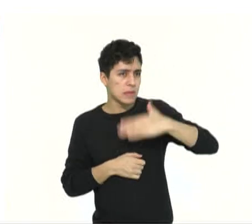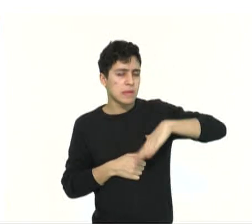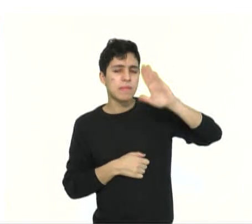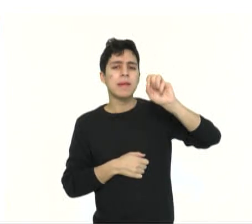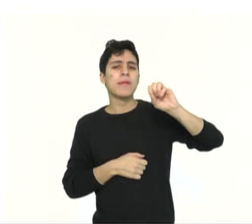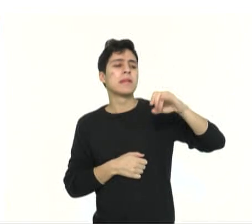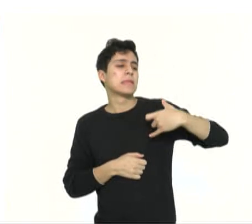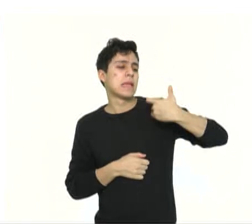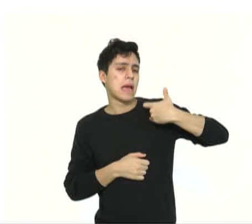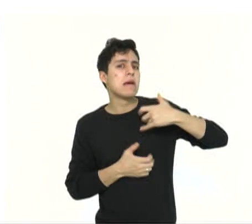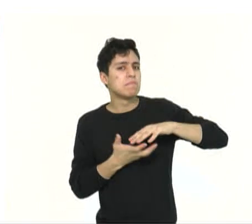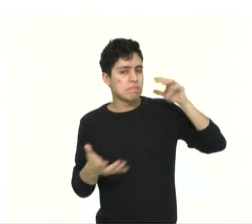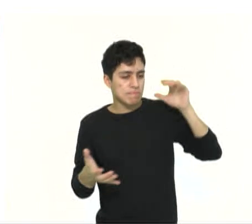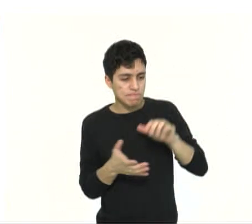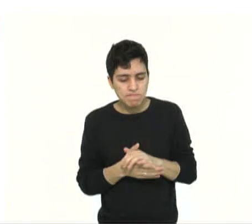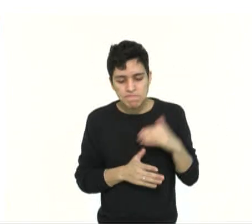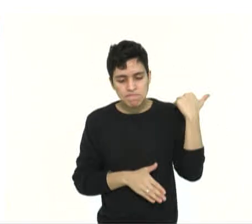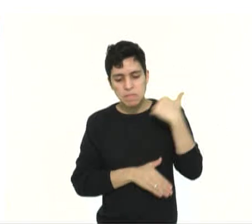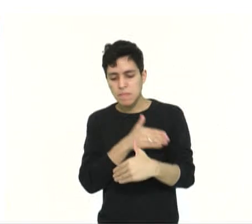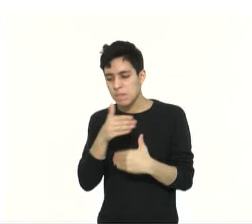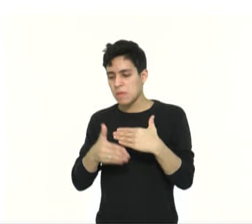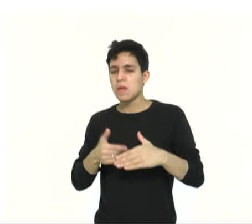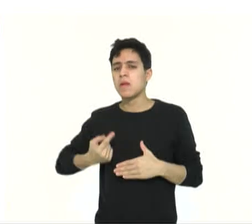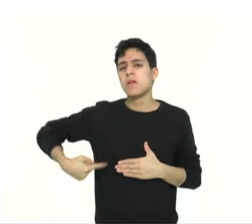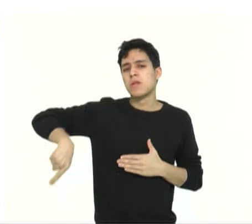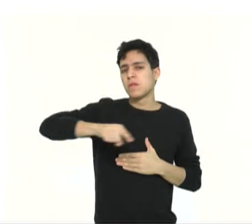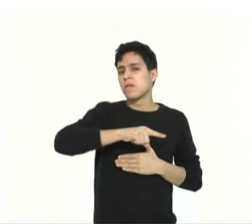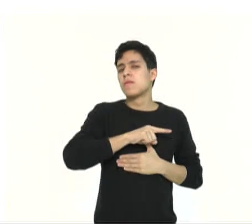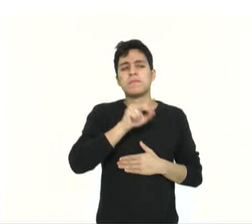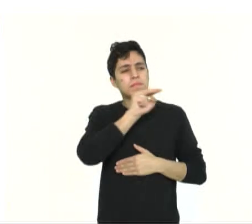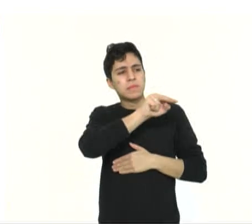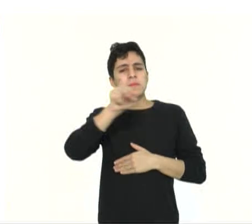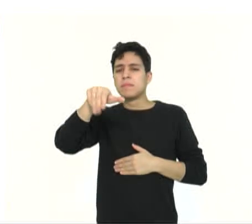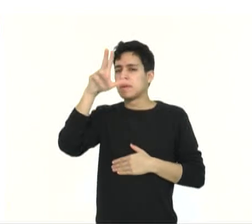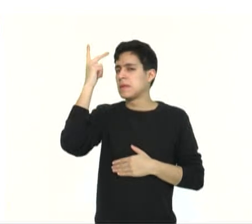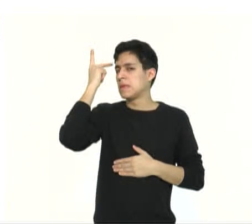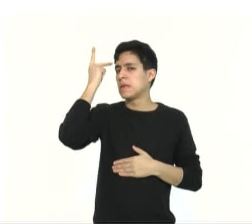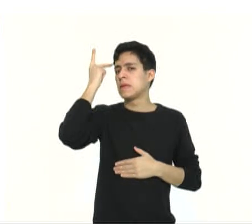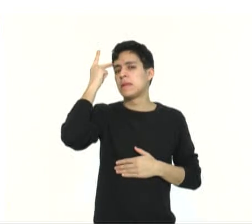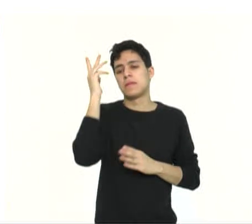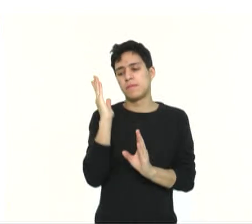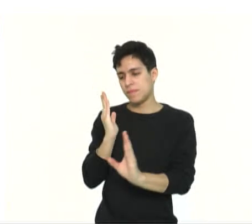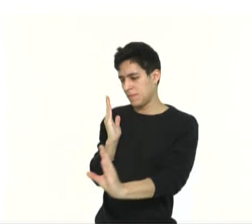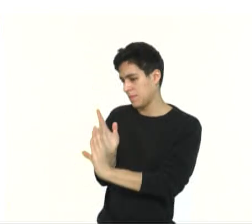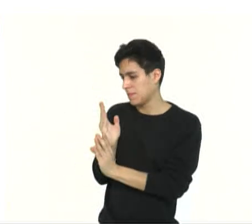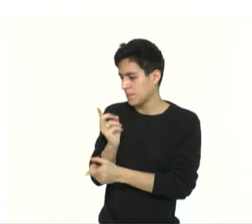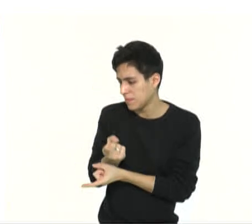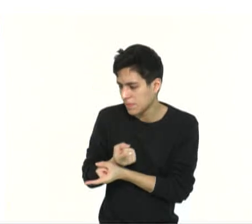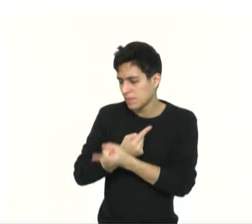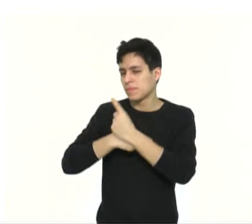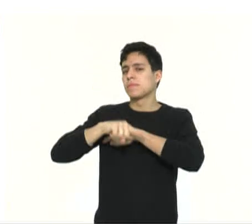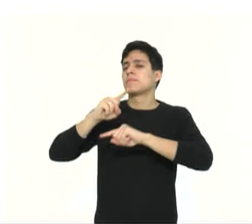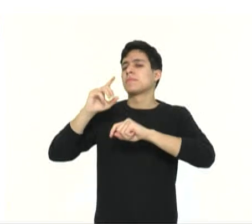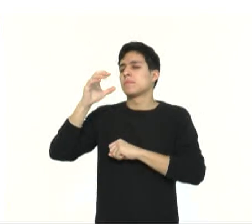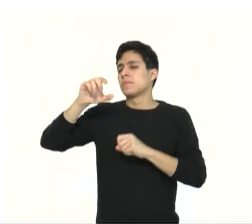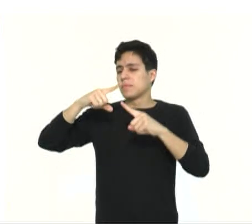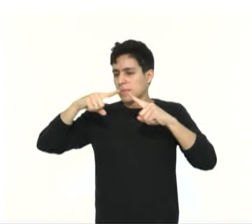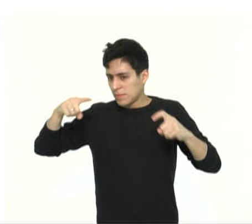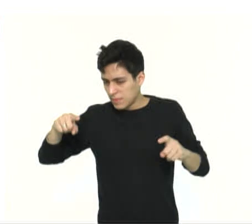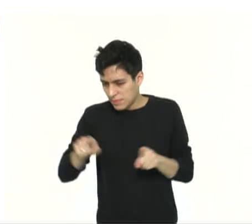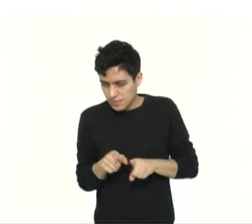argumentos pessoais dele. Muitas vezes o artigo é colocado em primeira pessoa, pode ser também em terceira,